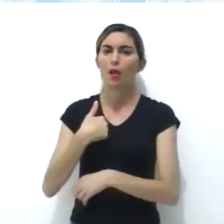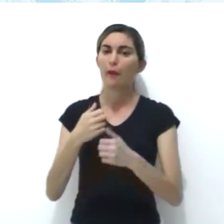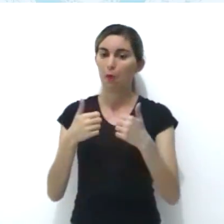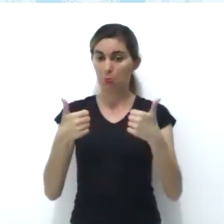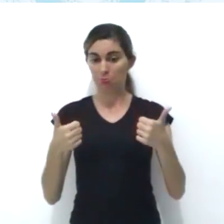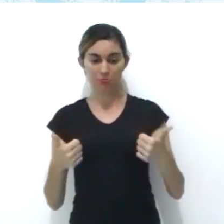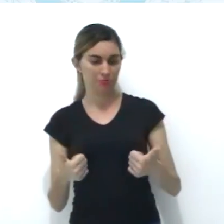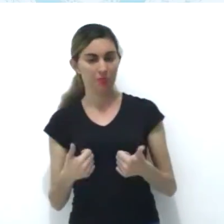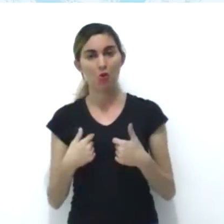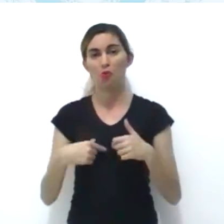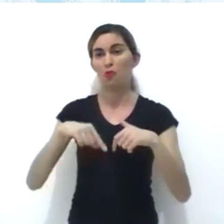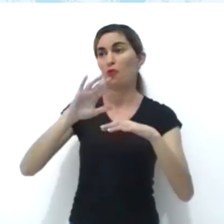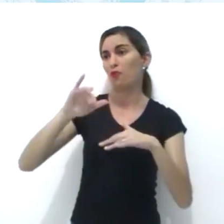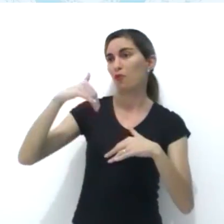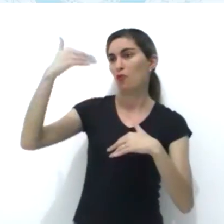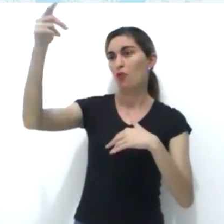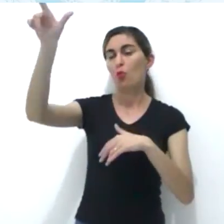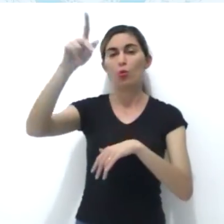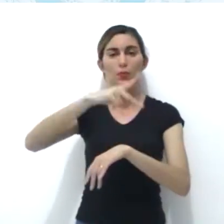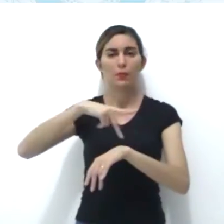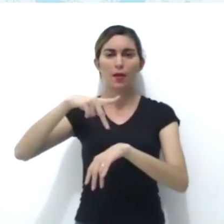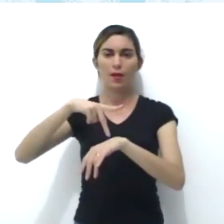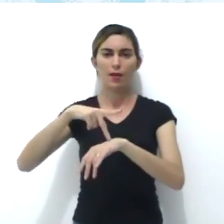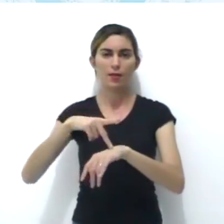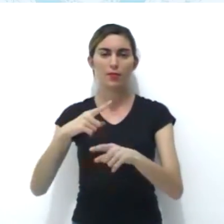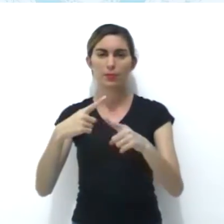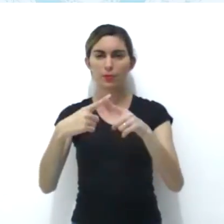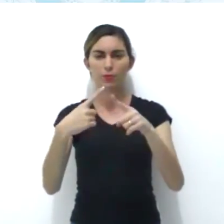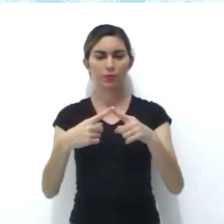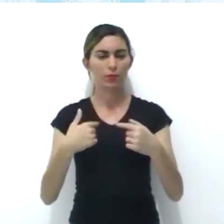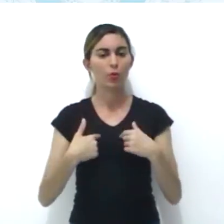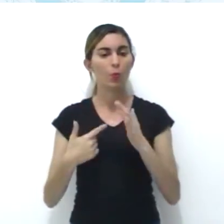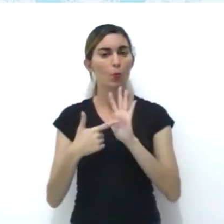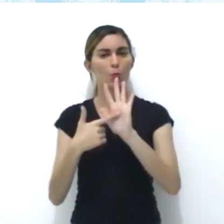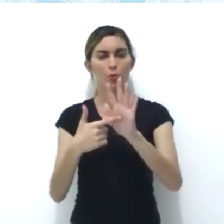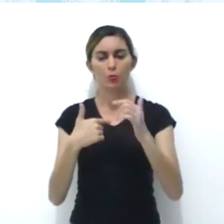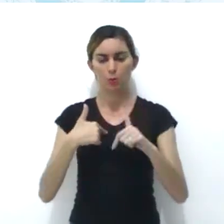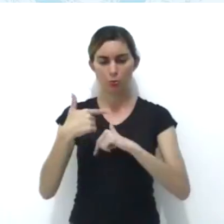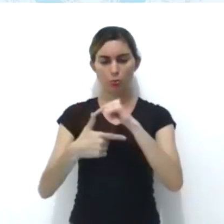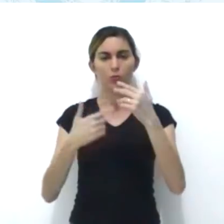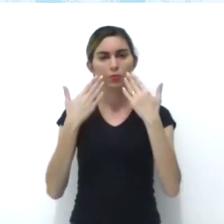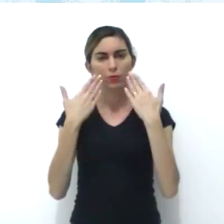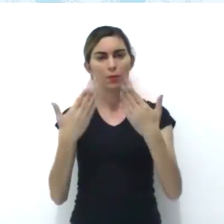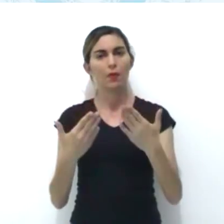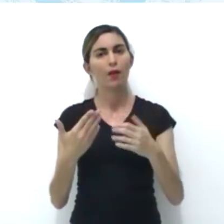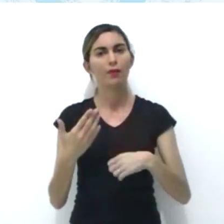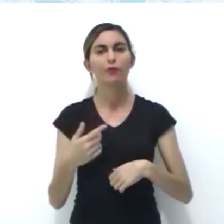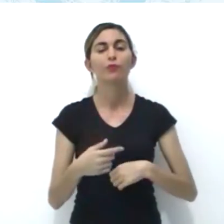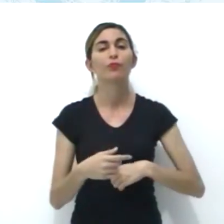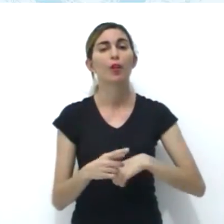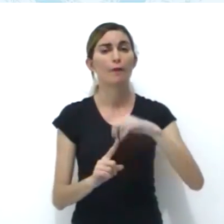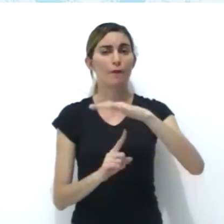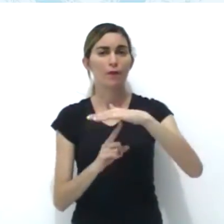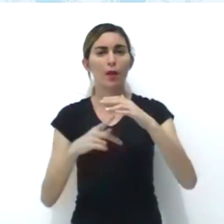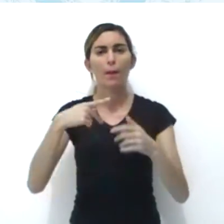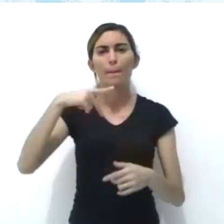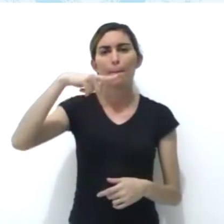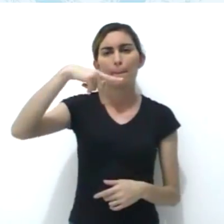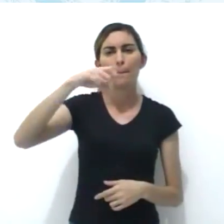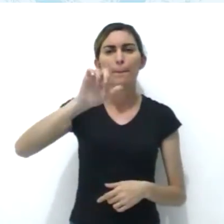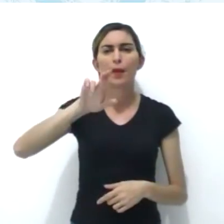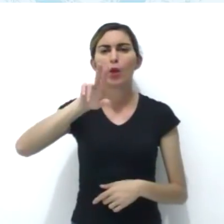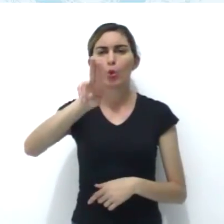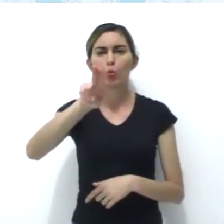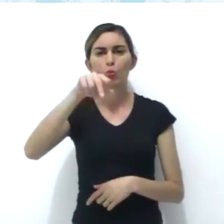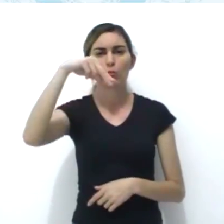estou no auge, vou para fora do país, porque eu vou mostrar meu trabalho. Tem essa feira que acontece no